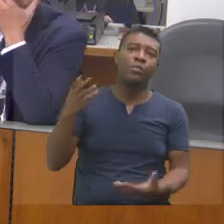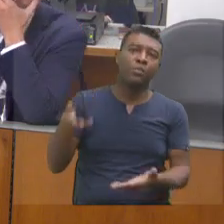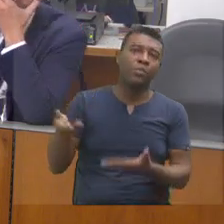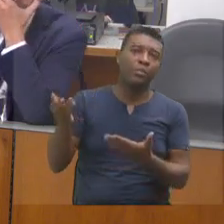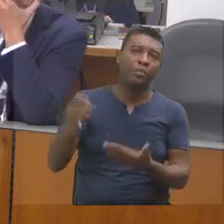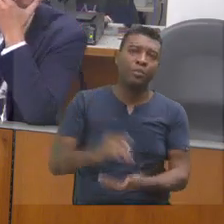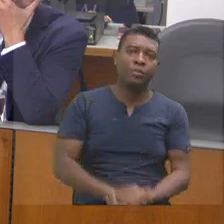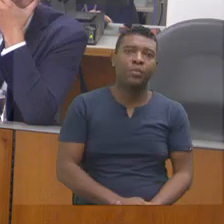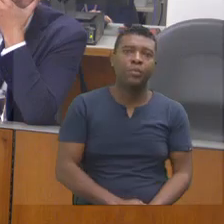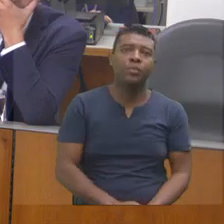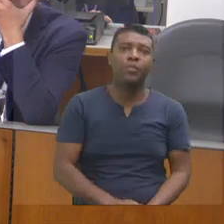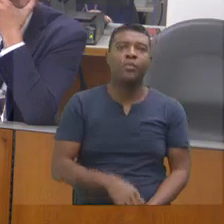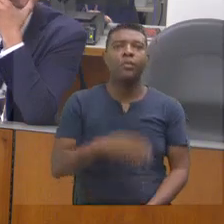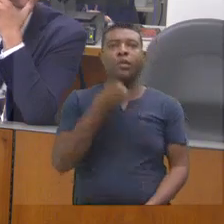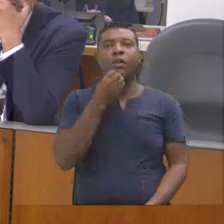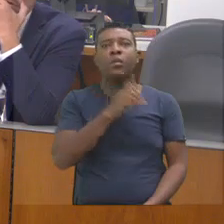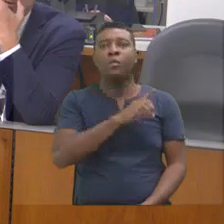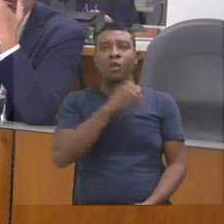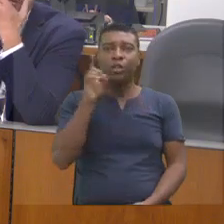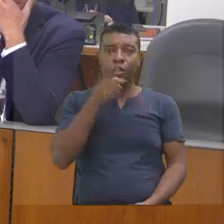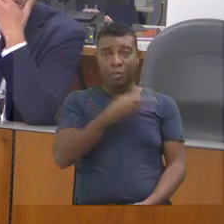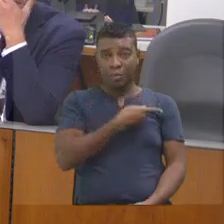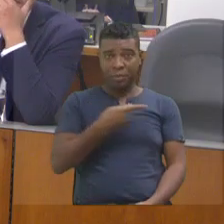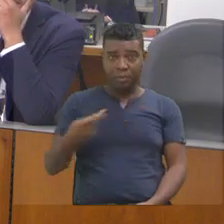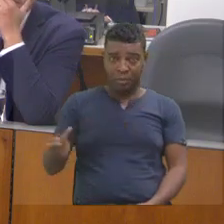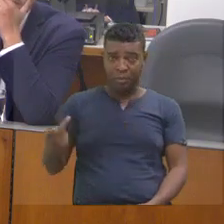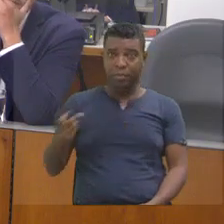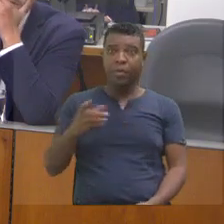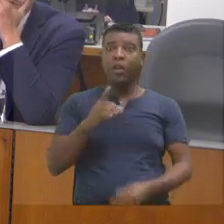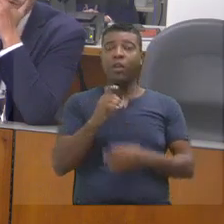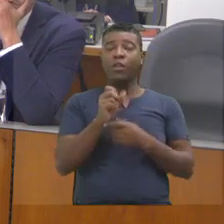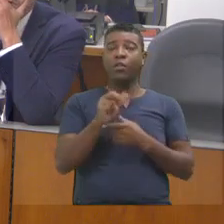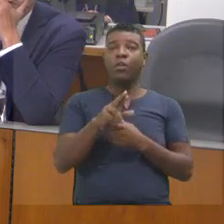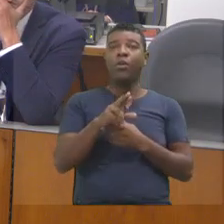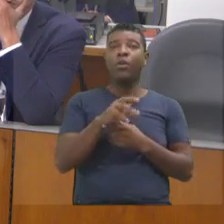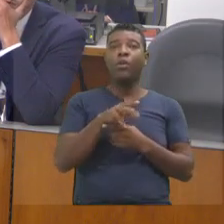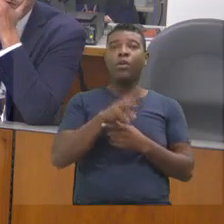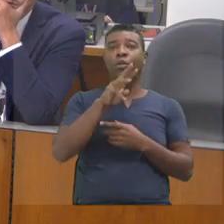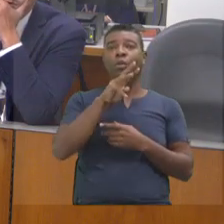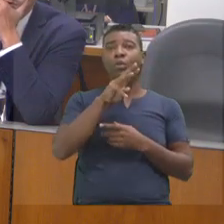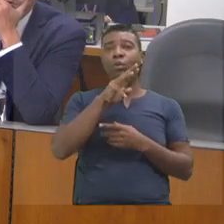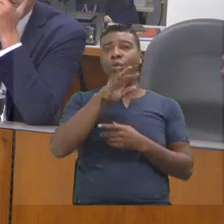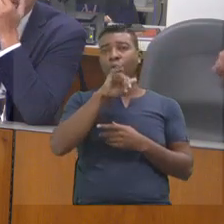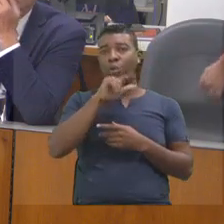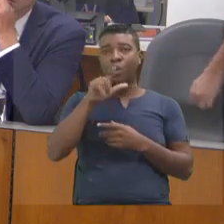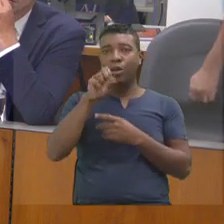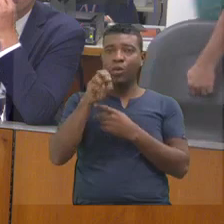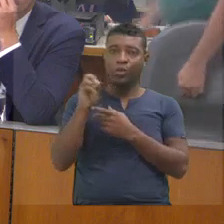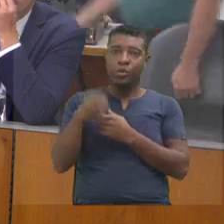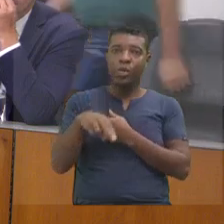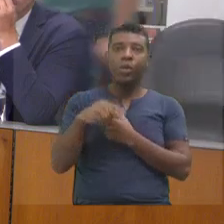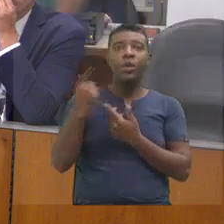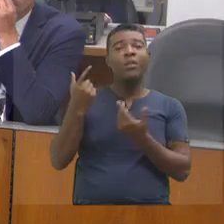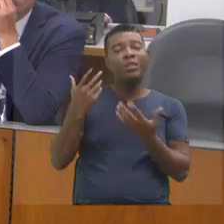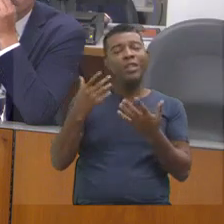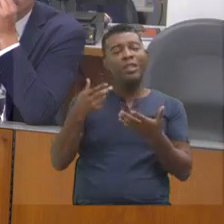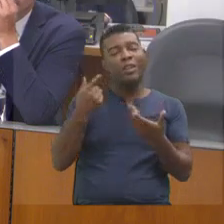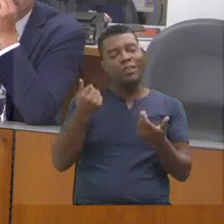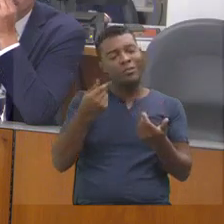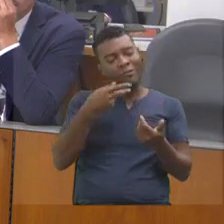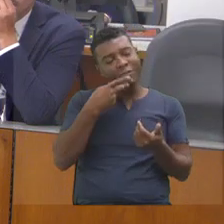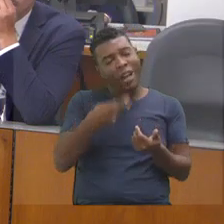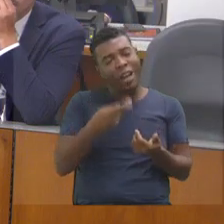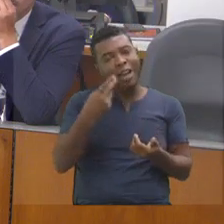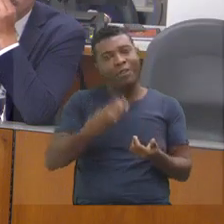Bom dia presidente Doutor Wilson eu gostaria de fazer uma menção especial aqui ao presidente dessa comissão que